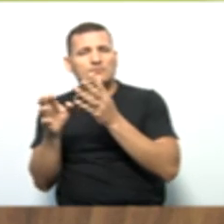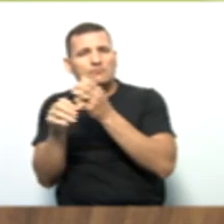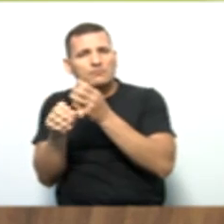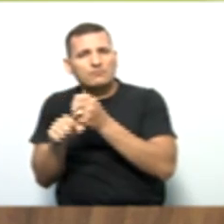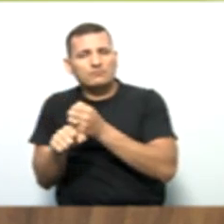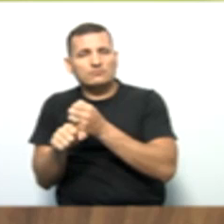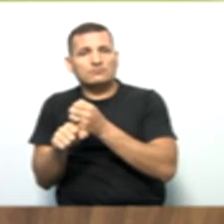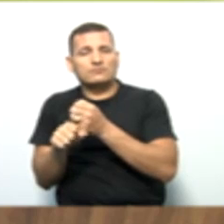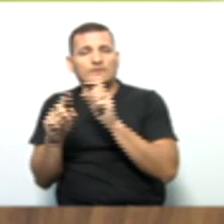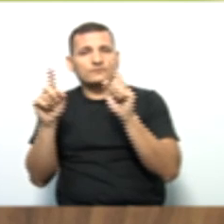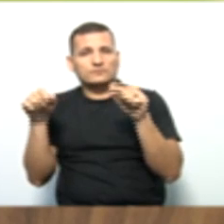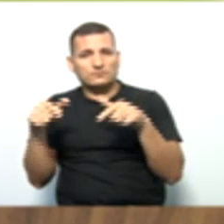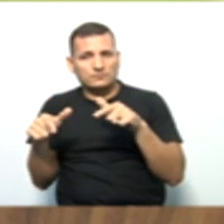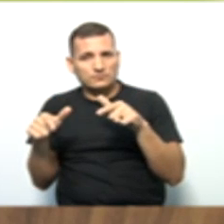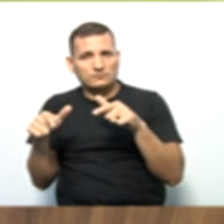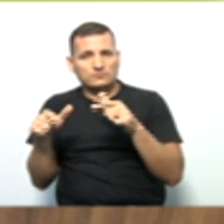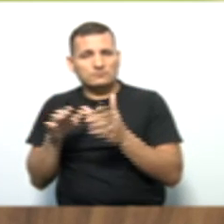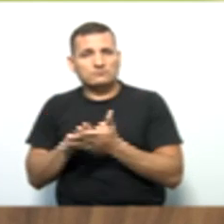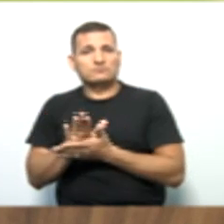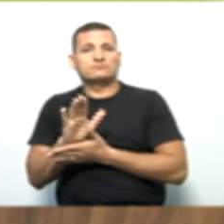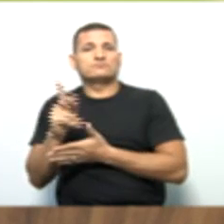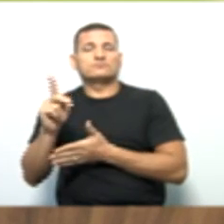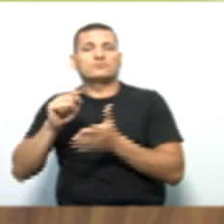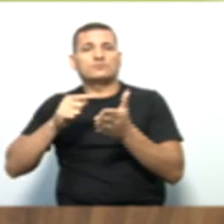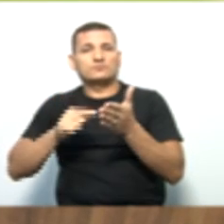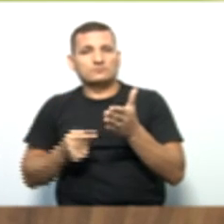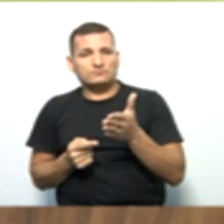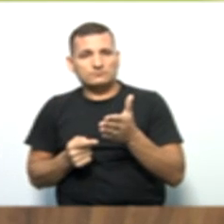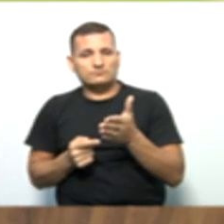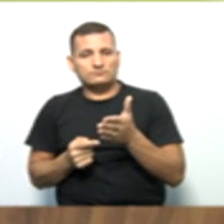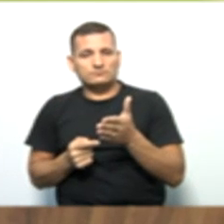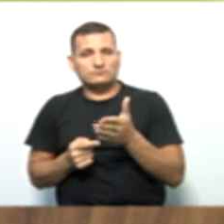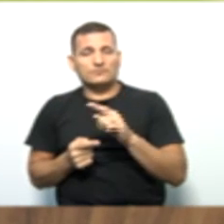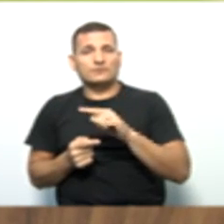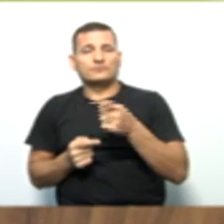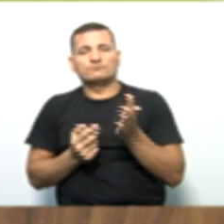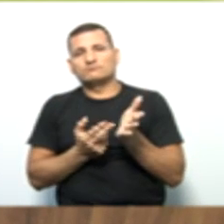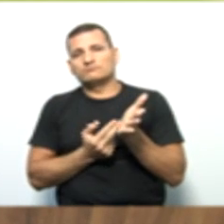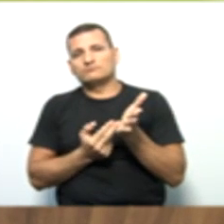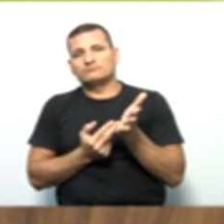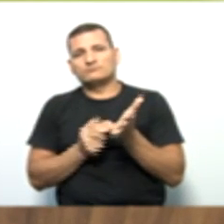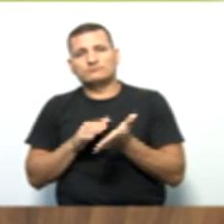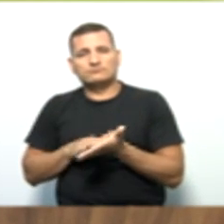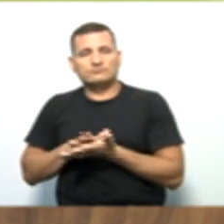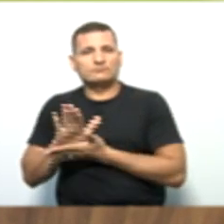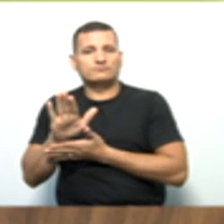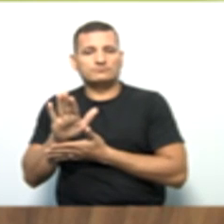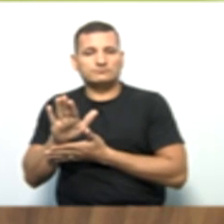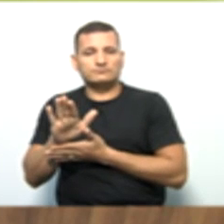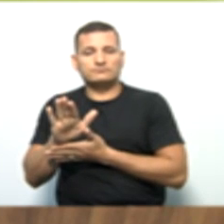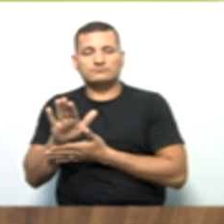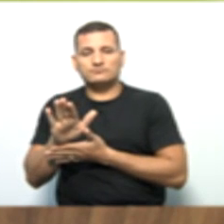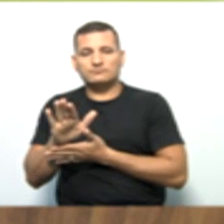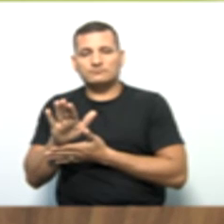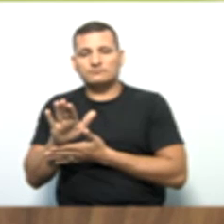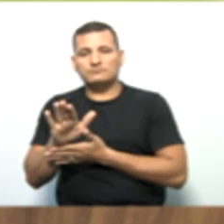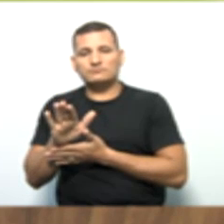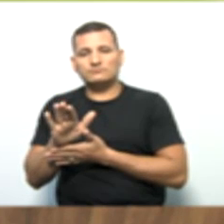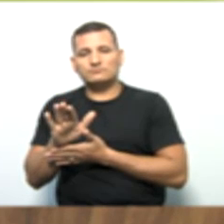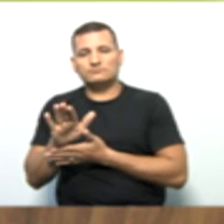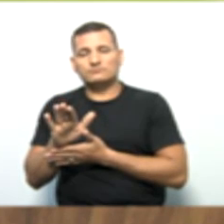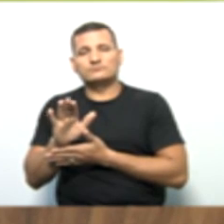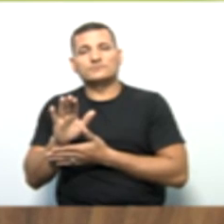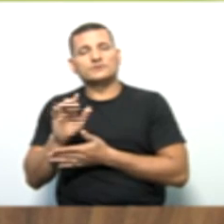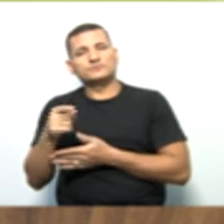trabalhou, gerar a folha de ponto dele, emitir, né, o contra-cheque desse funcionário lá para poder